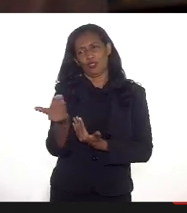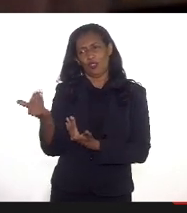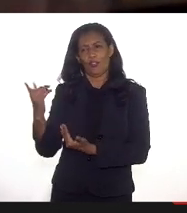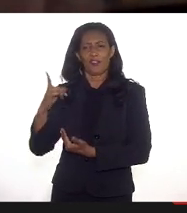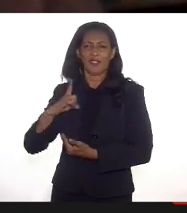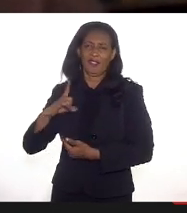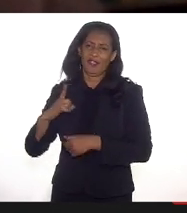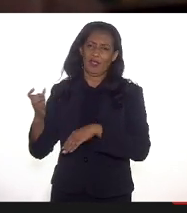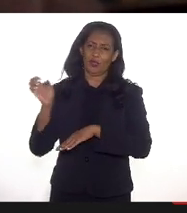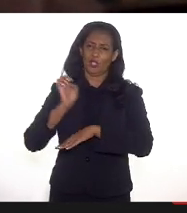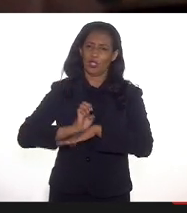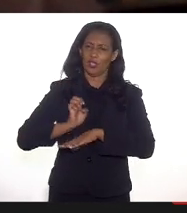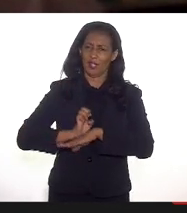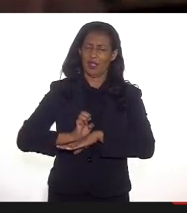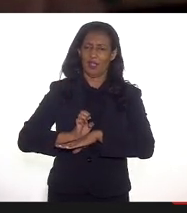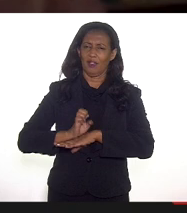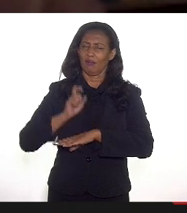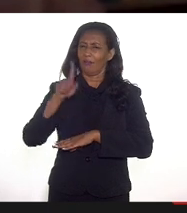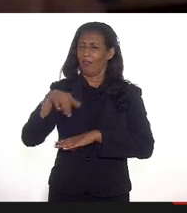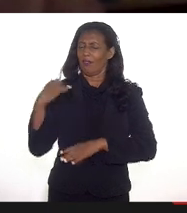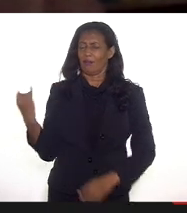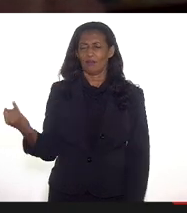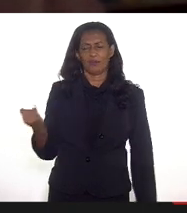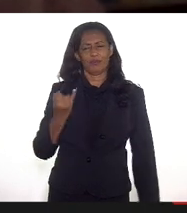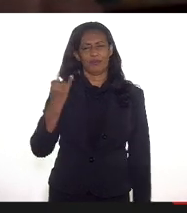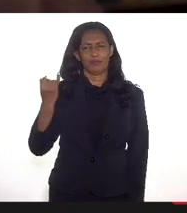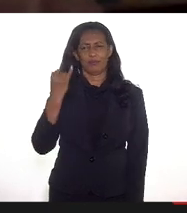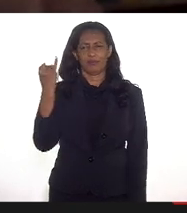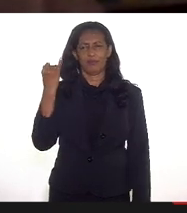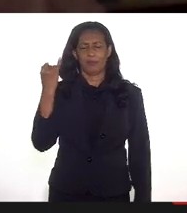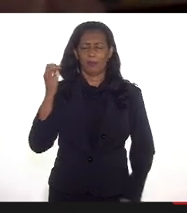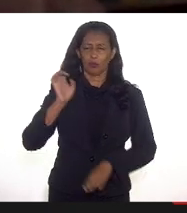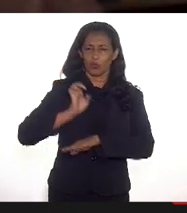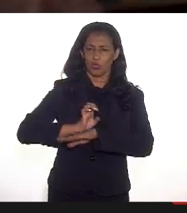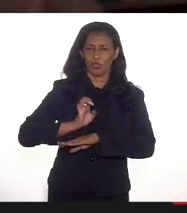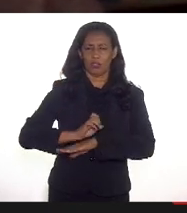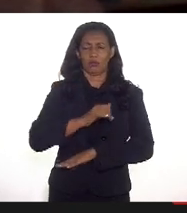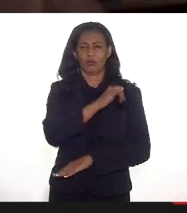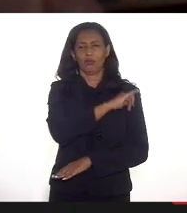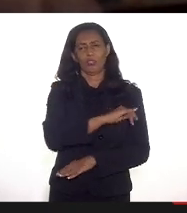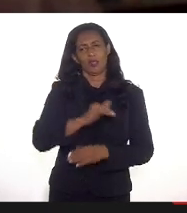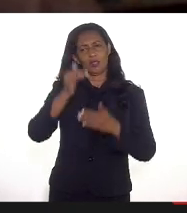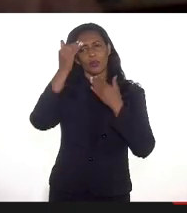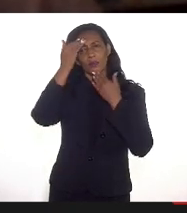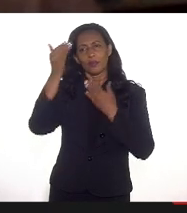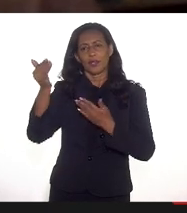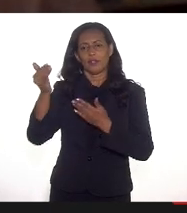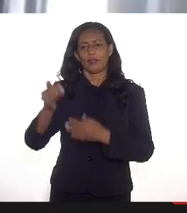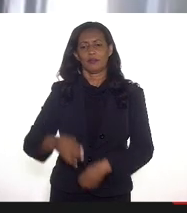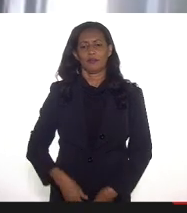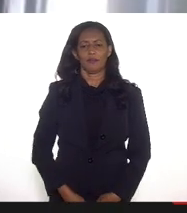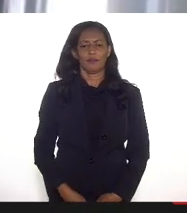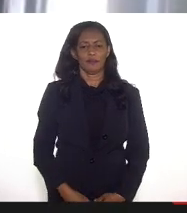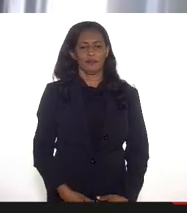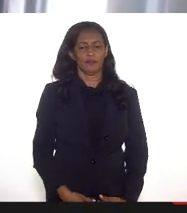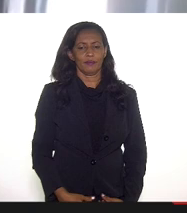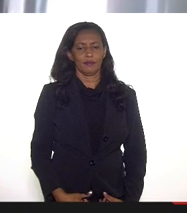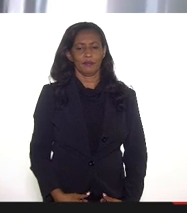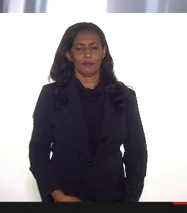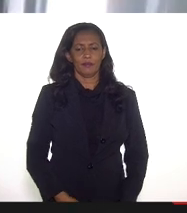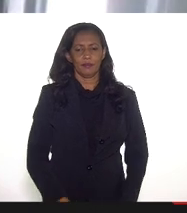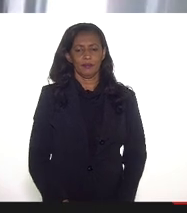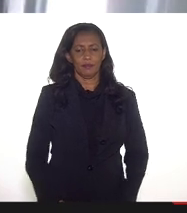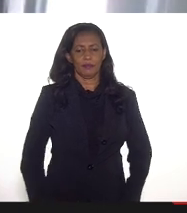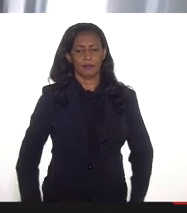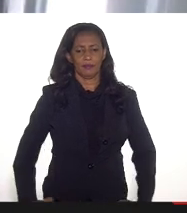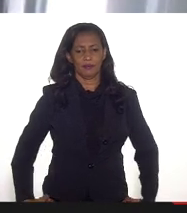É fundamental a FAETEC para o futuro do estado do Rio de Janeiro. Obrigado, gente. Deputado Flávio Serafini, eu